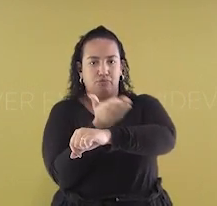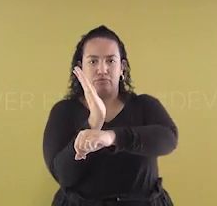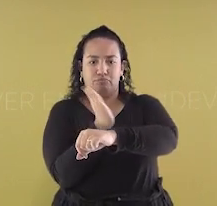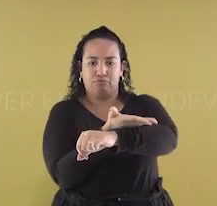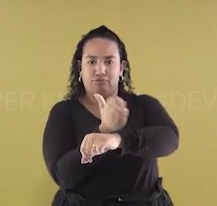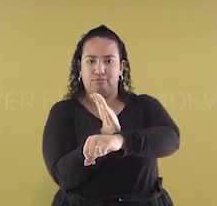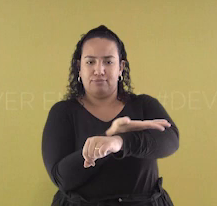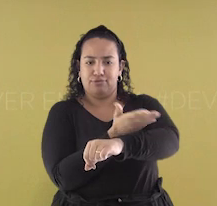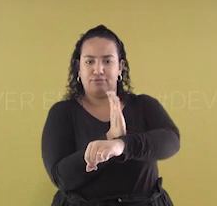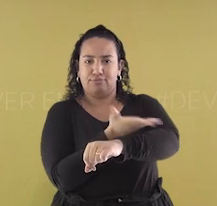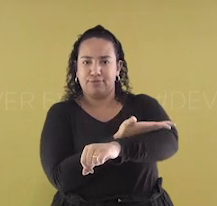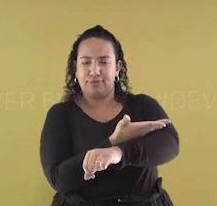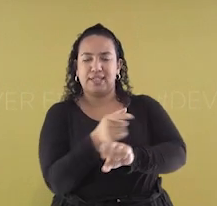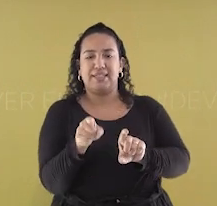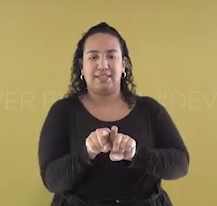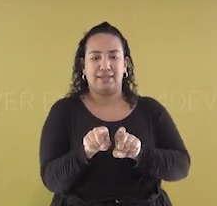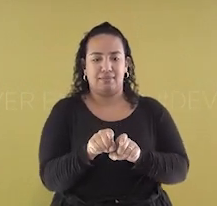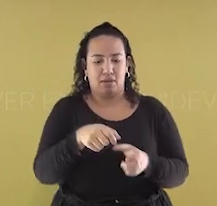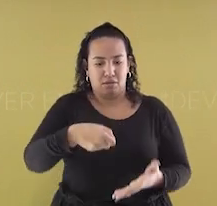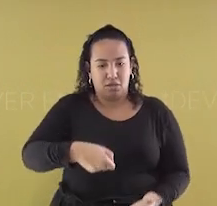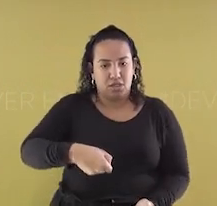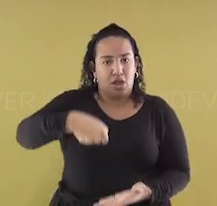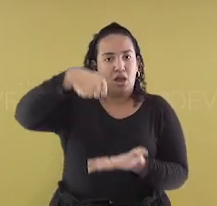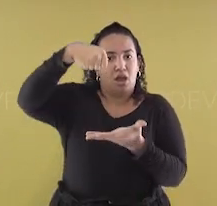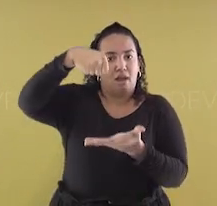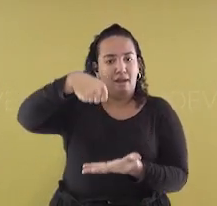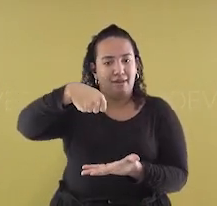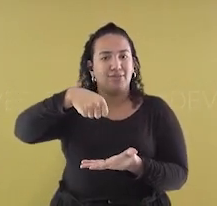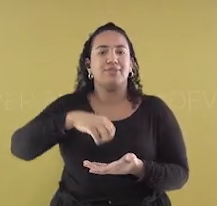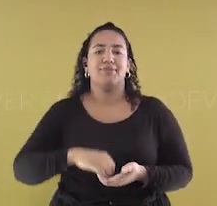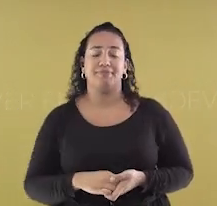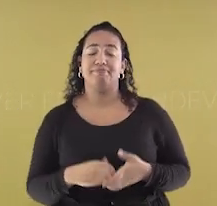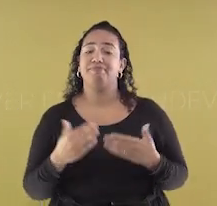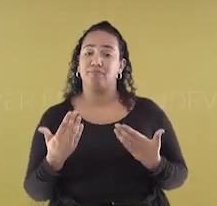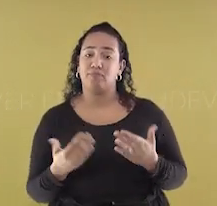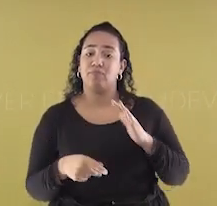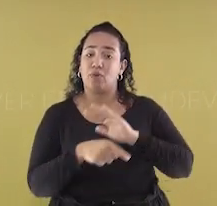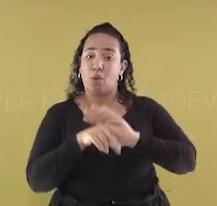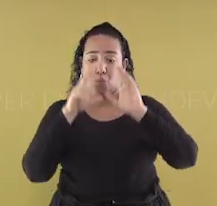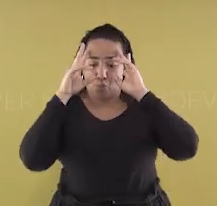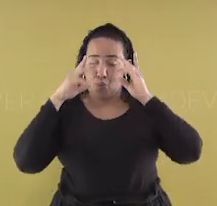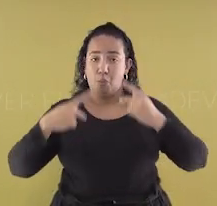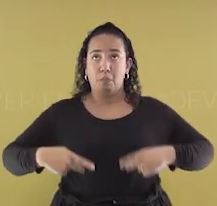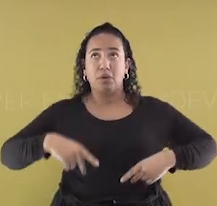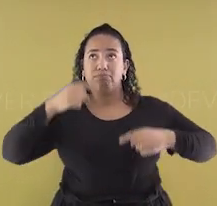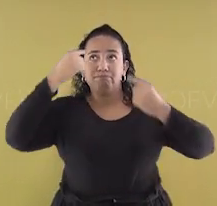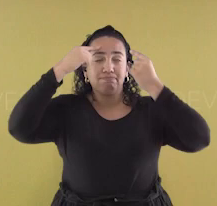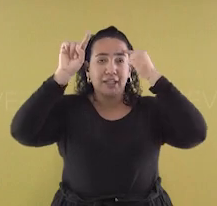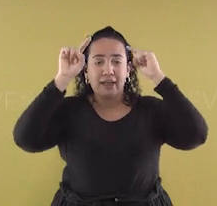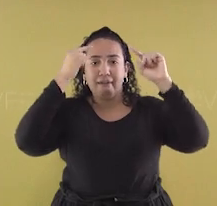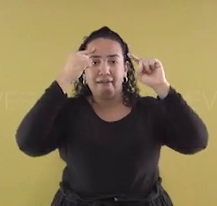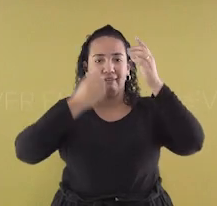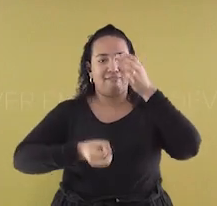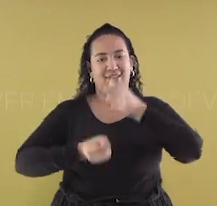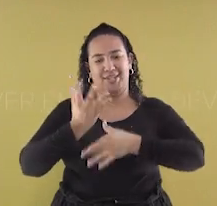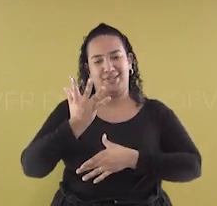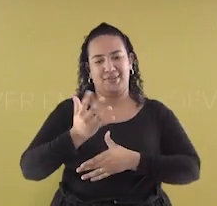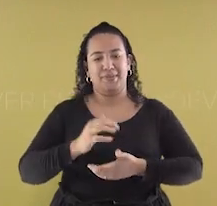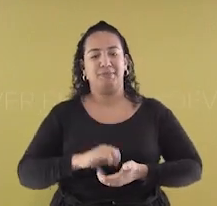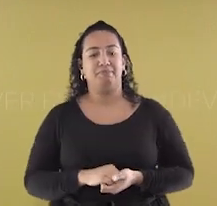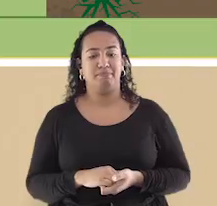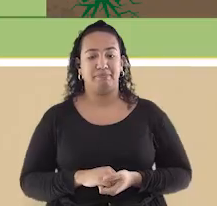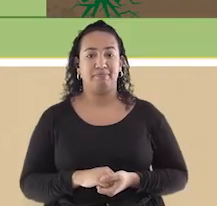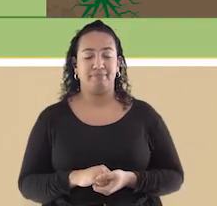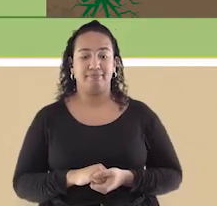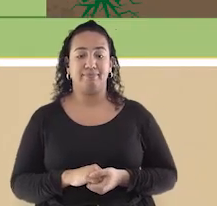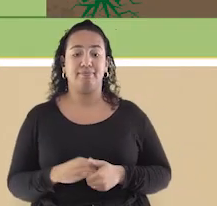a plantação, cestos, uma lança. São coisas que os seres humanos criaram para facilitar a vida e o